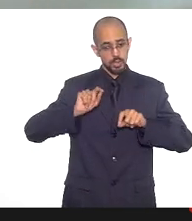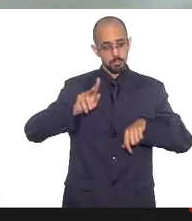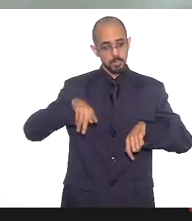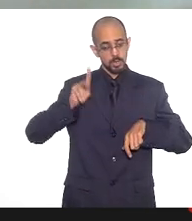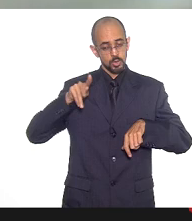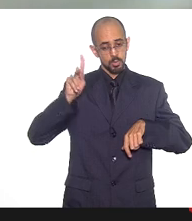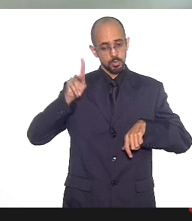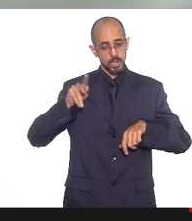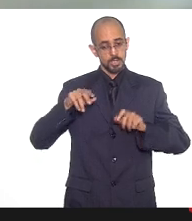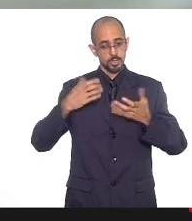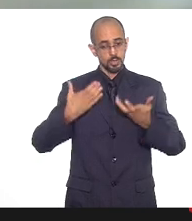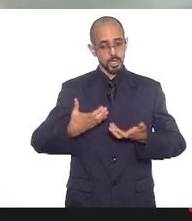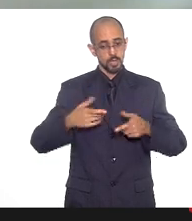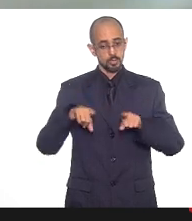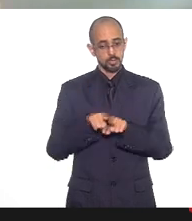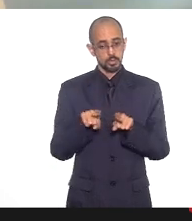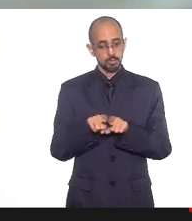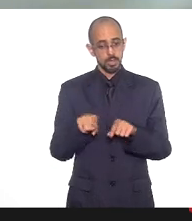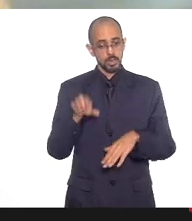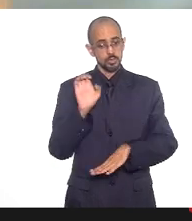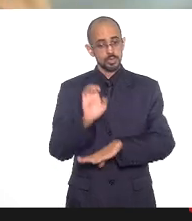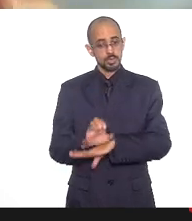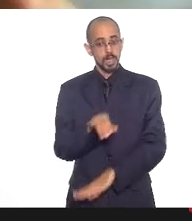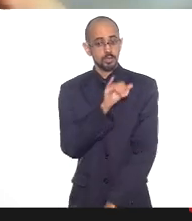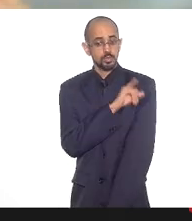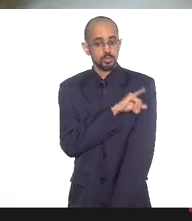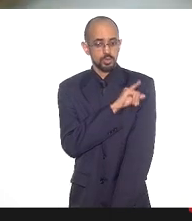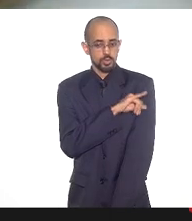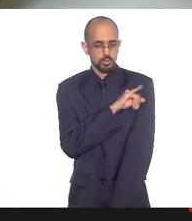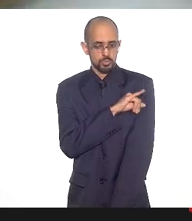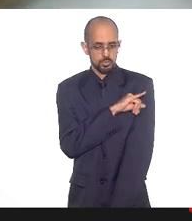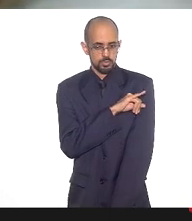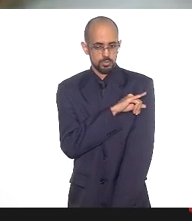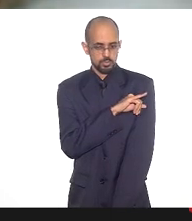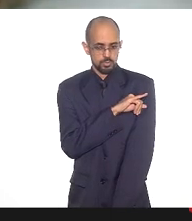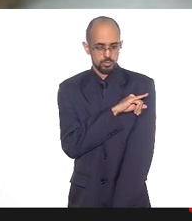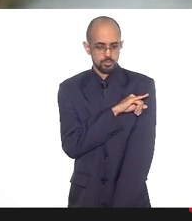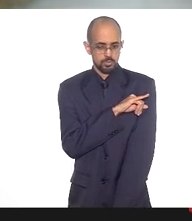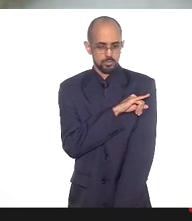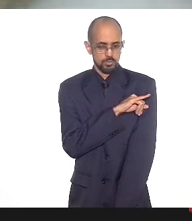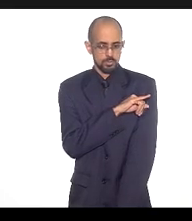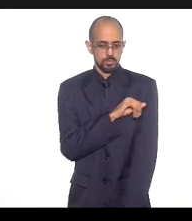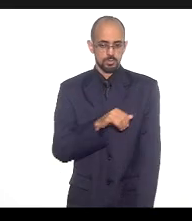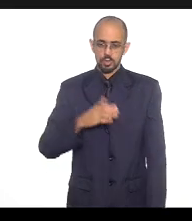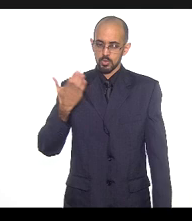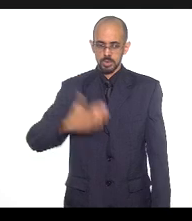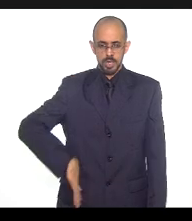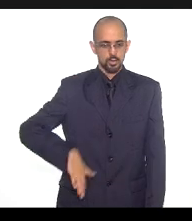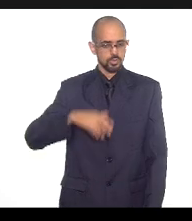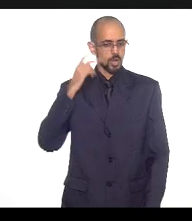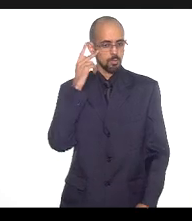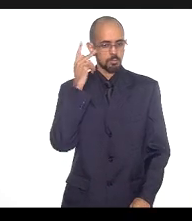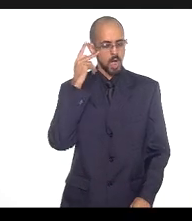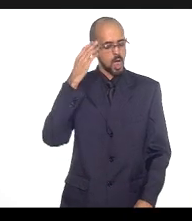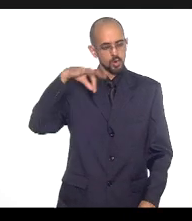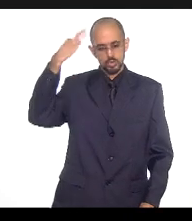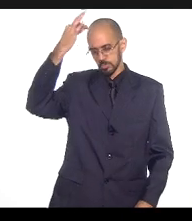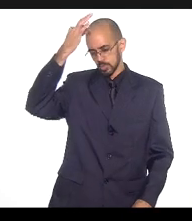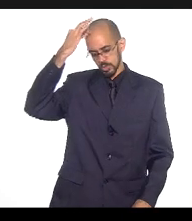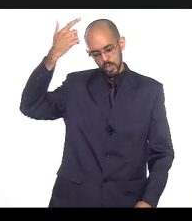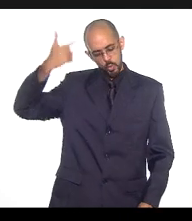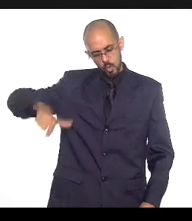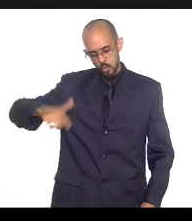em relação ao Estado do Rio de Janeiro. Não quero saber São Paulo, nem Espírito Santo, nem outras